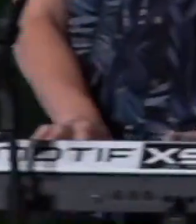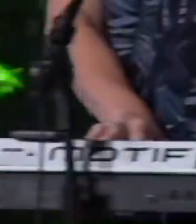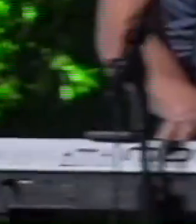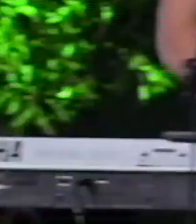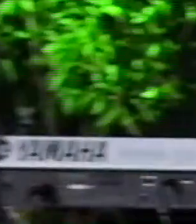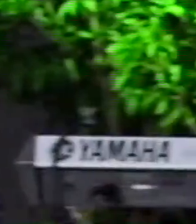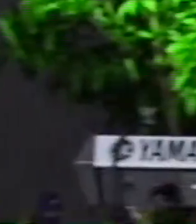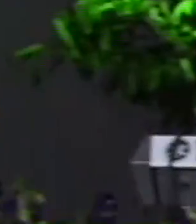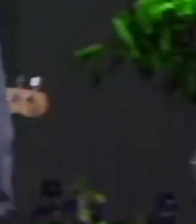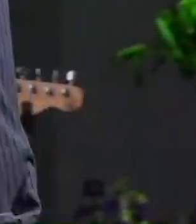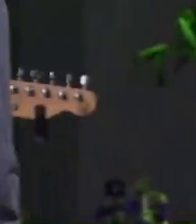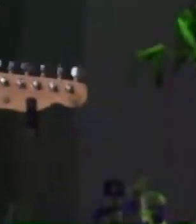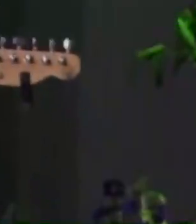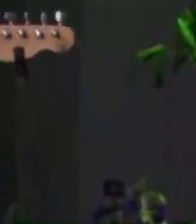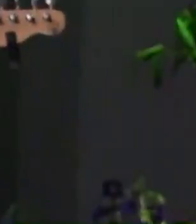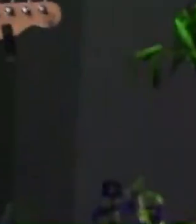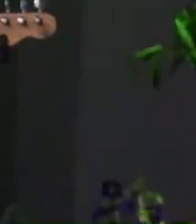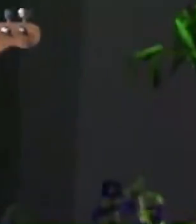É o teu Deus.